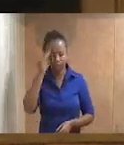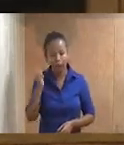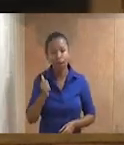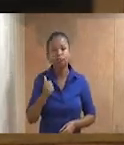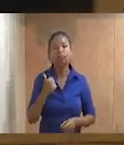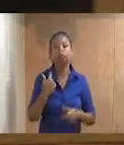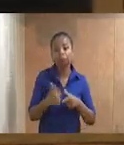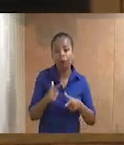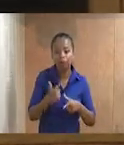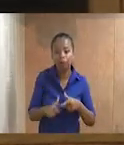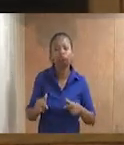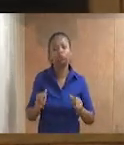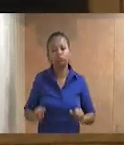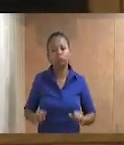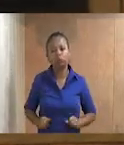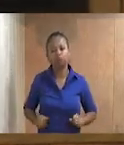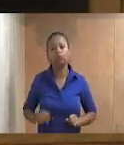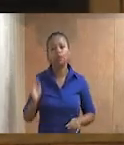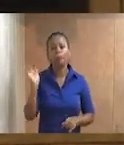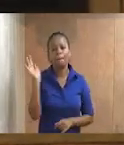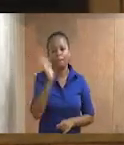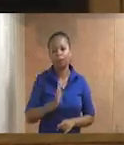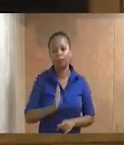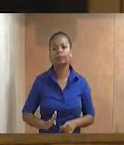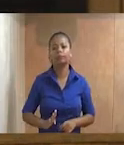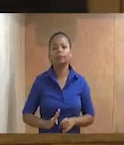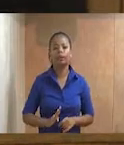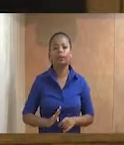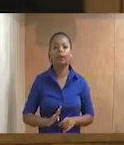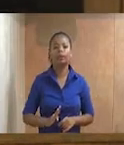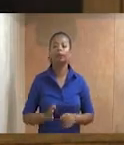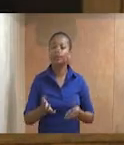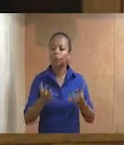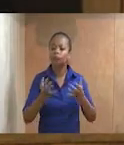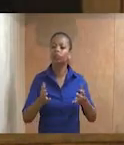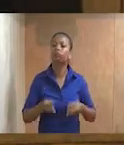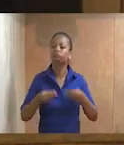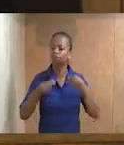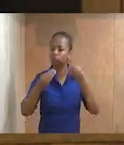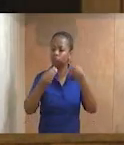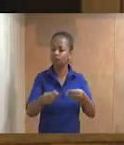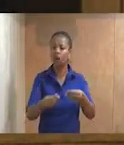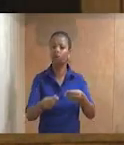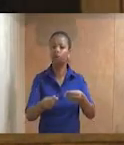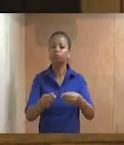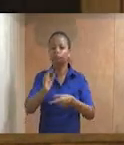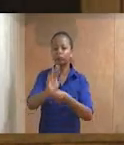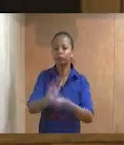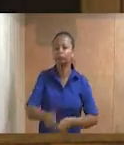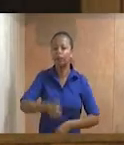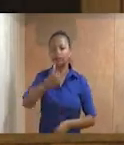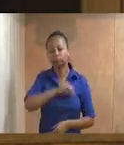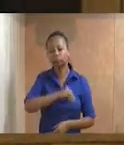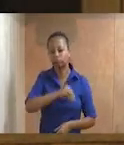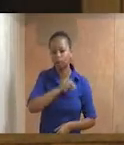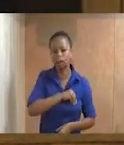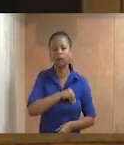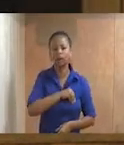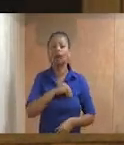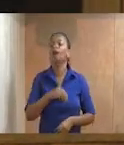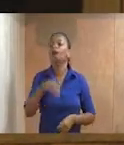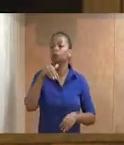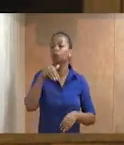hoje. É lógico que gostaríamos de dar um aumento maior, mas dentro